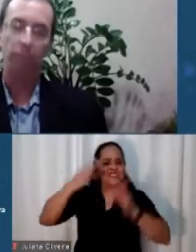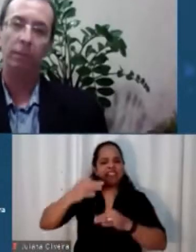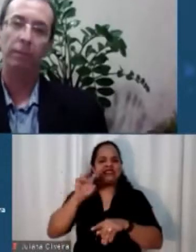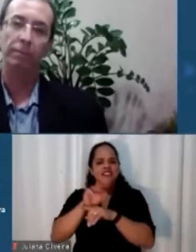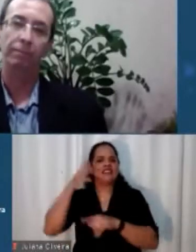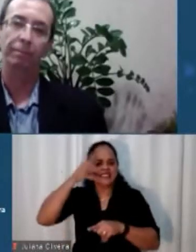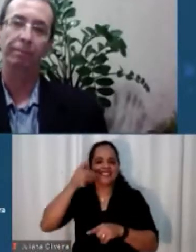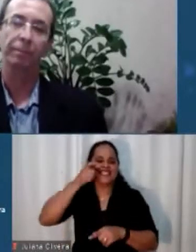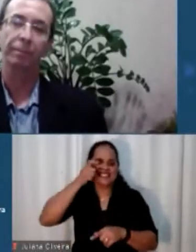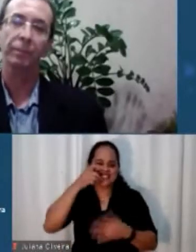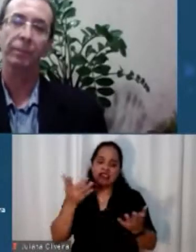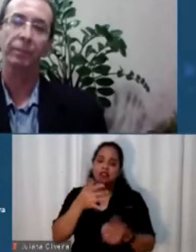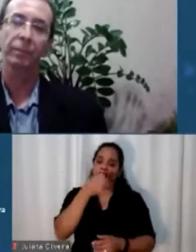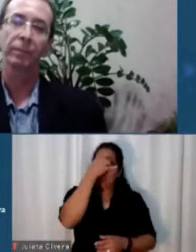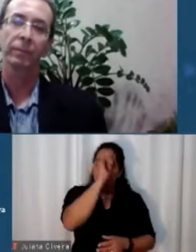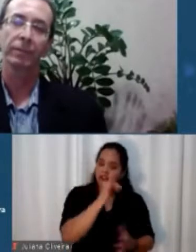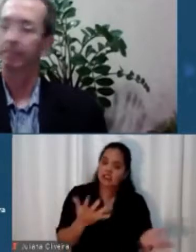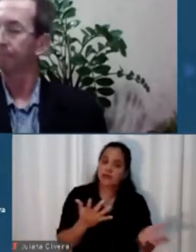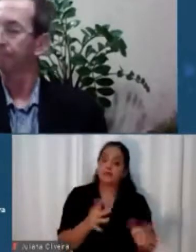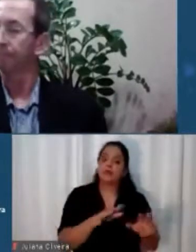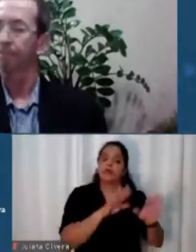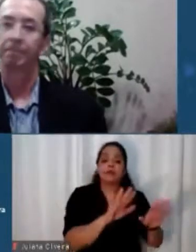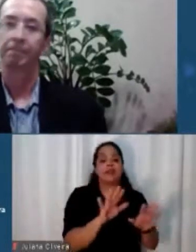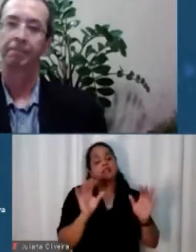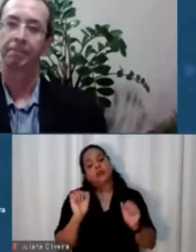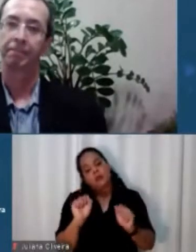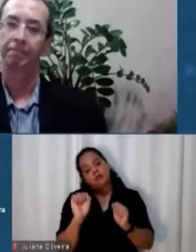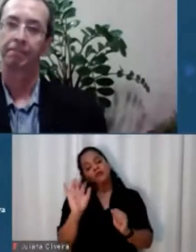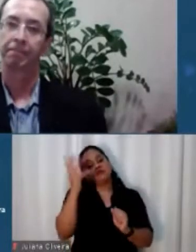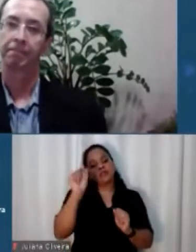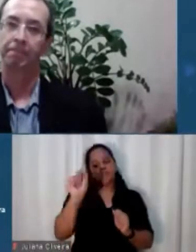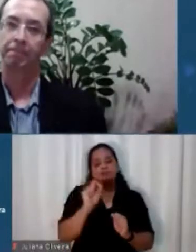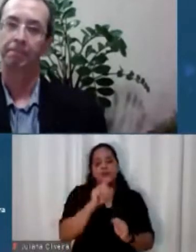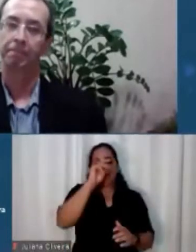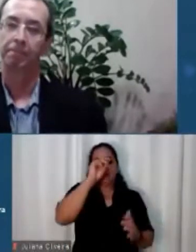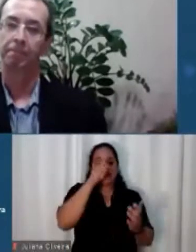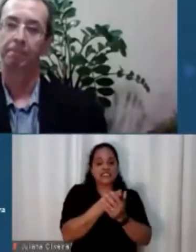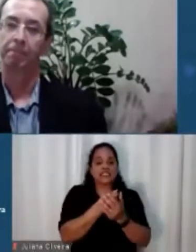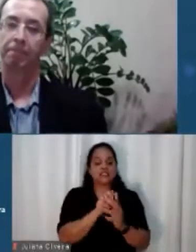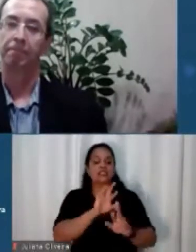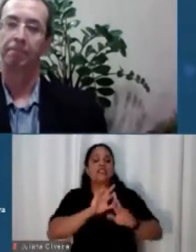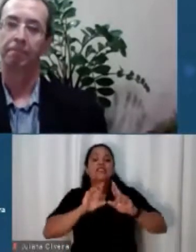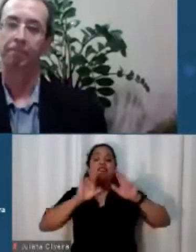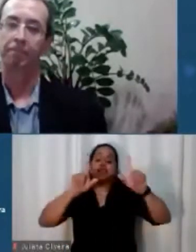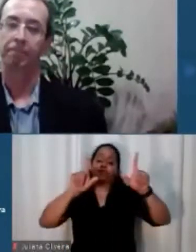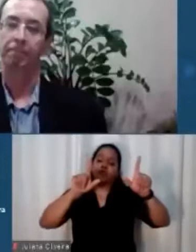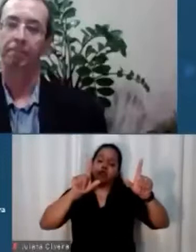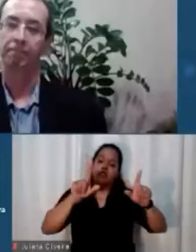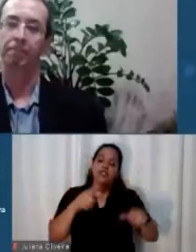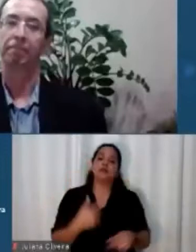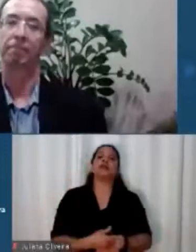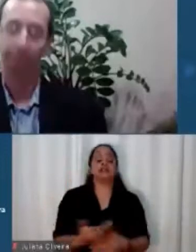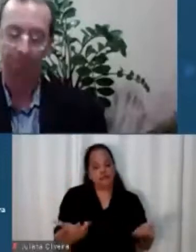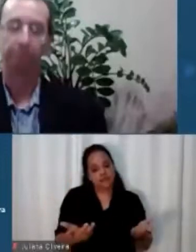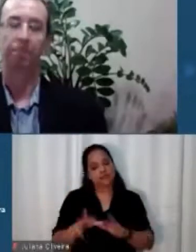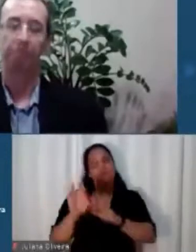Mas, mesmo que, porventura, a decisão seja contrária, também não isenta de responsabilidade.